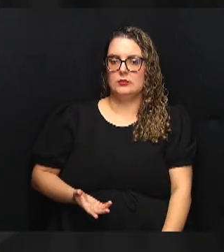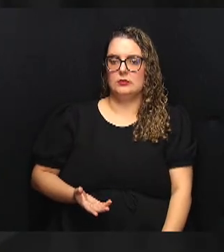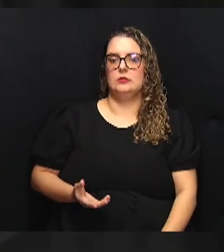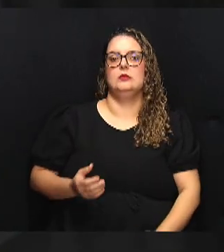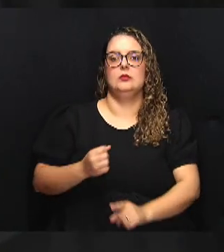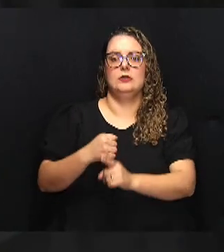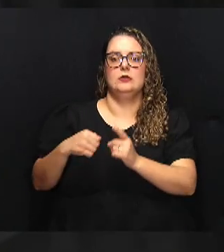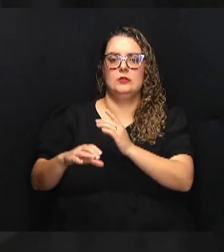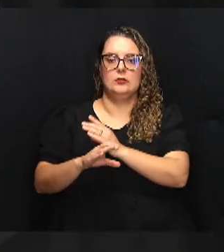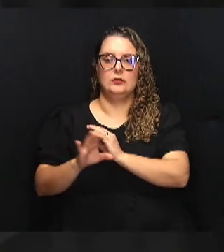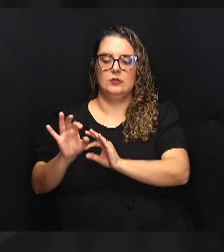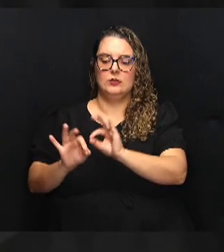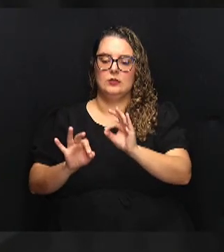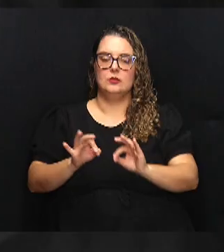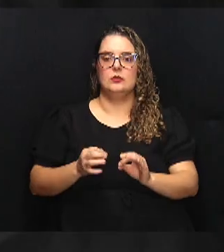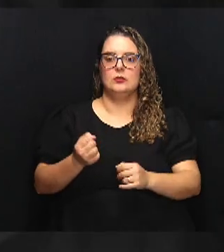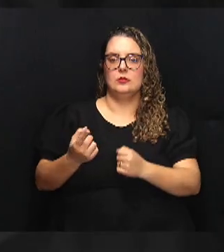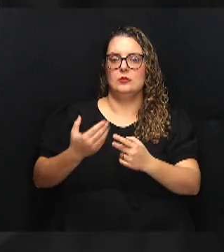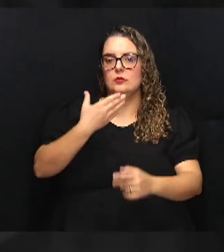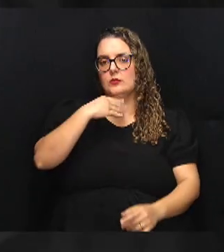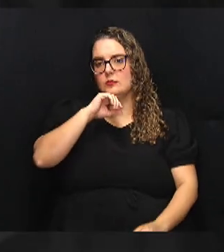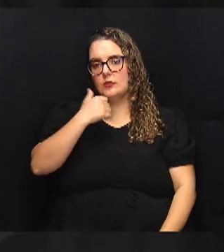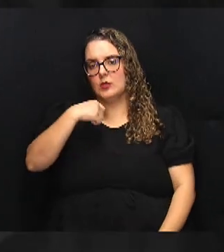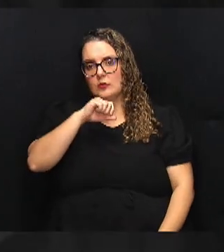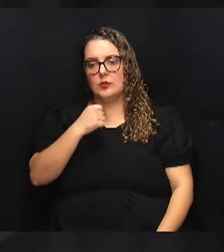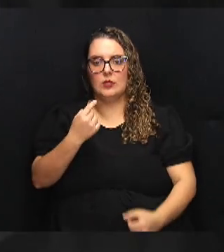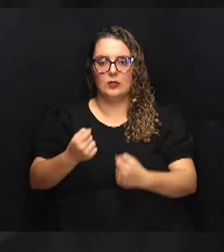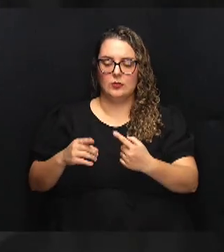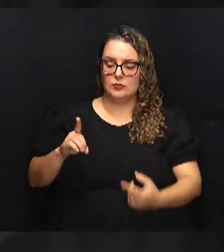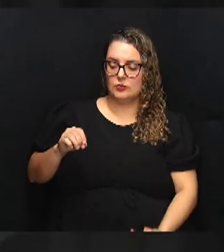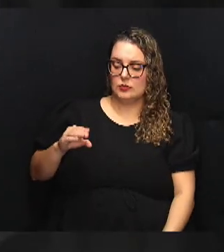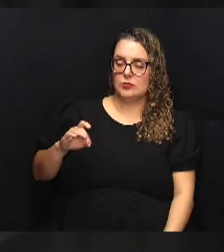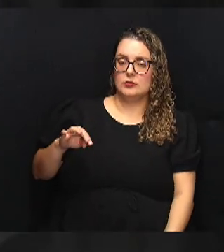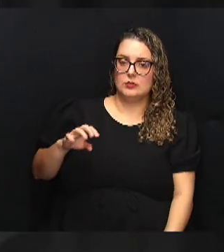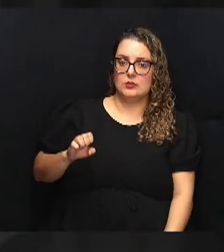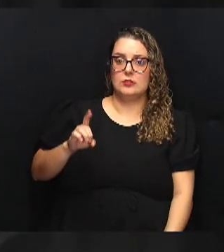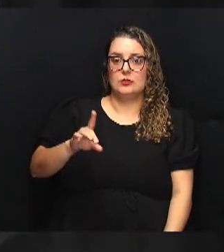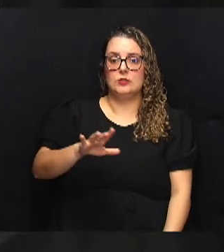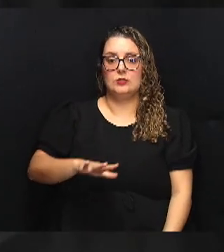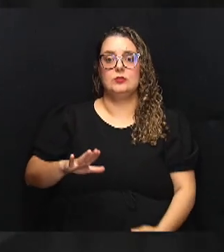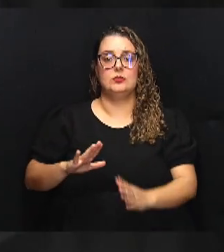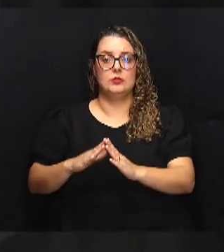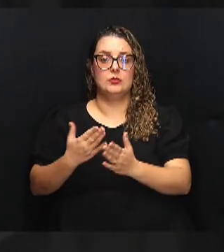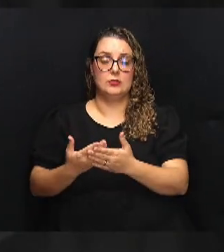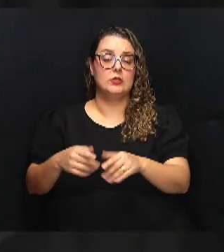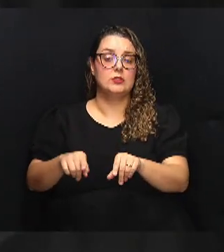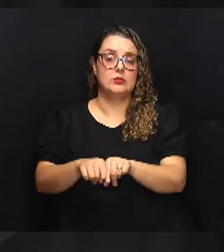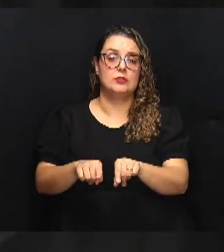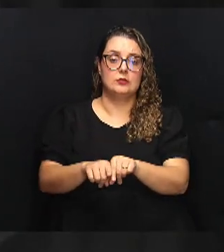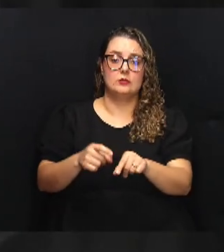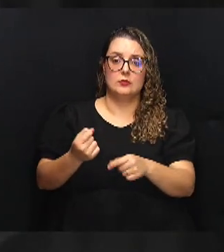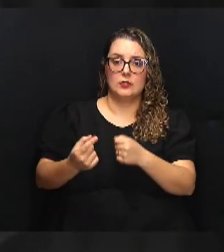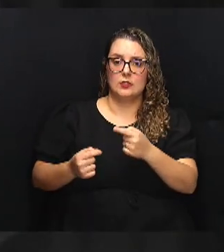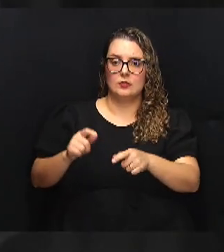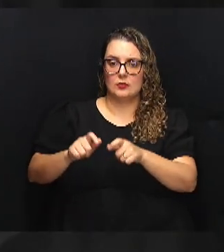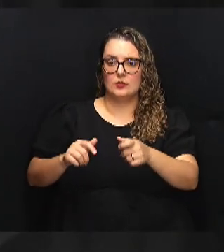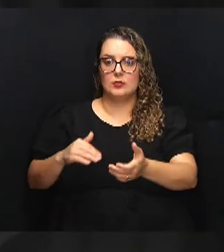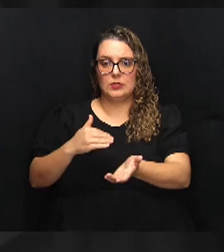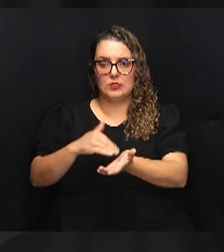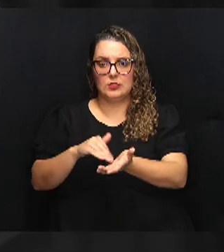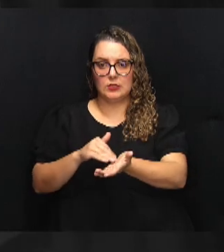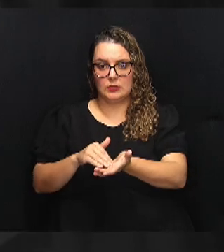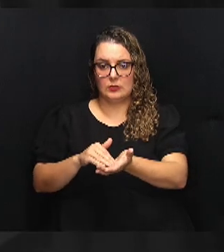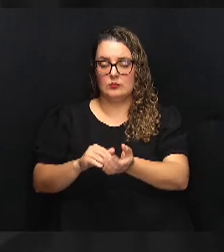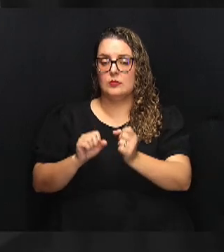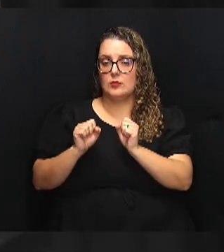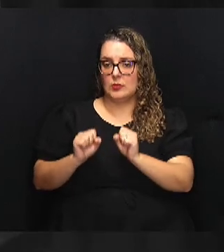civil organizada, entre alguns pais, alguns docentes, alguns diretores de escola e também algumas pessoas da secretaria para que